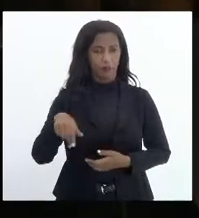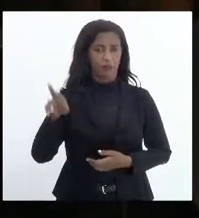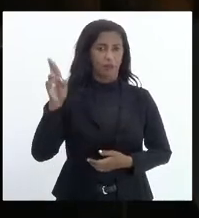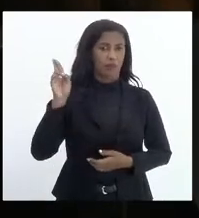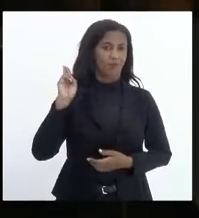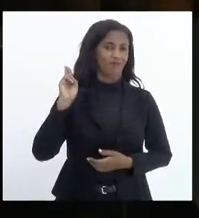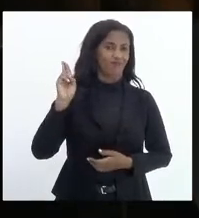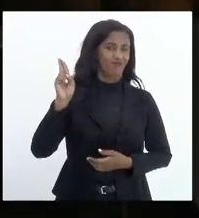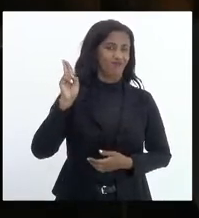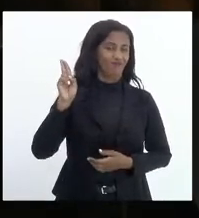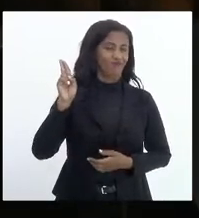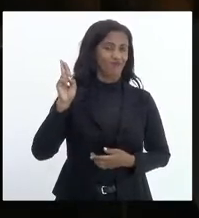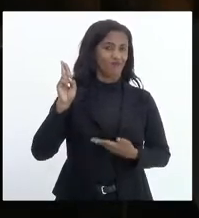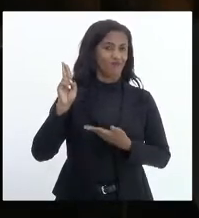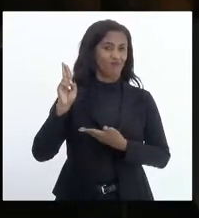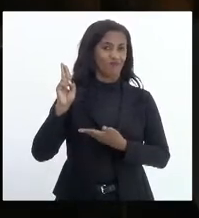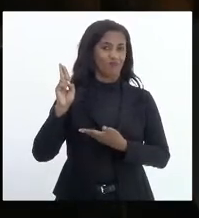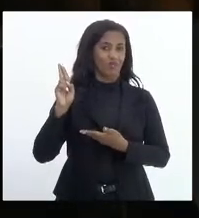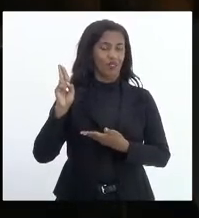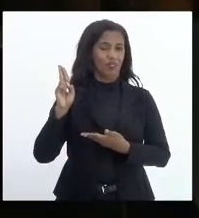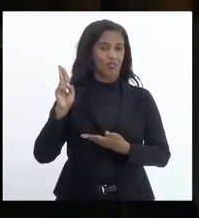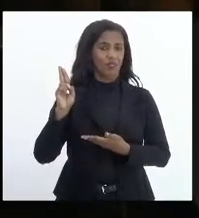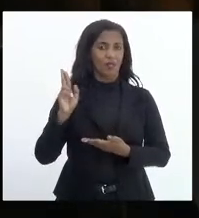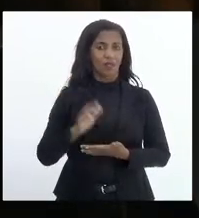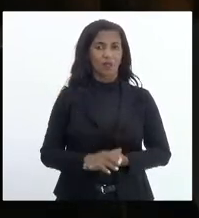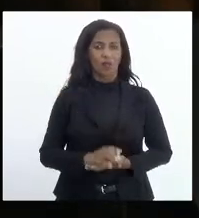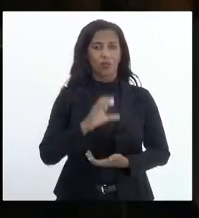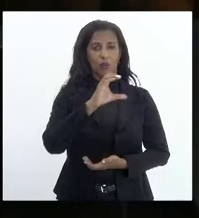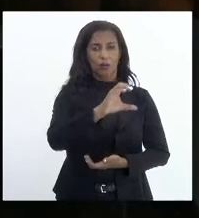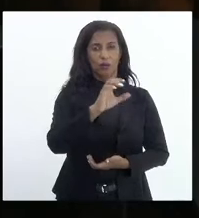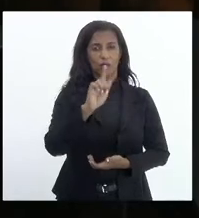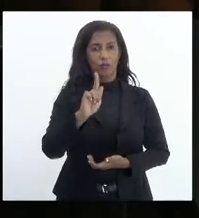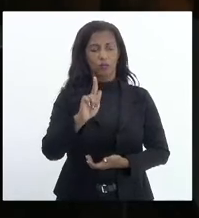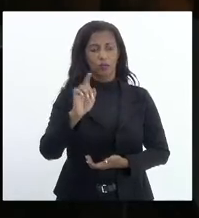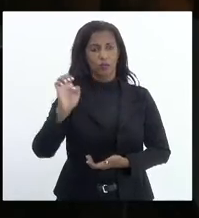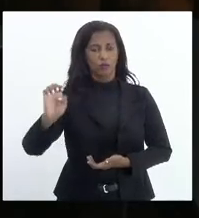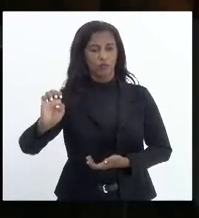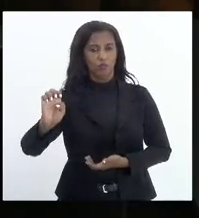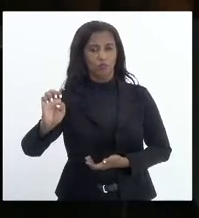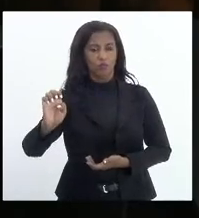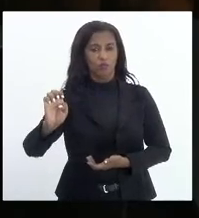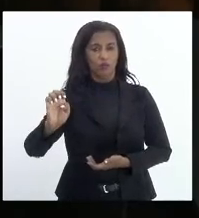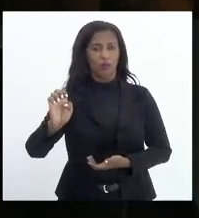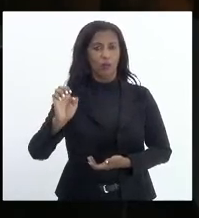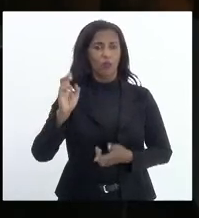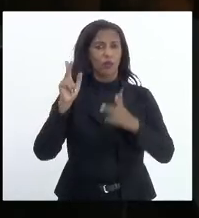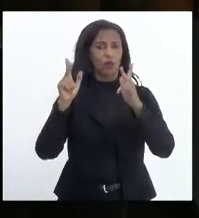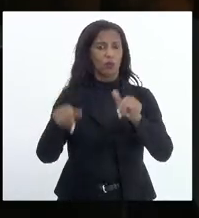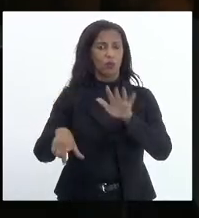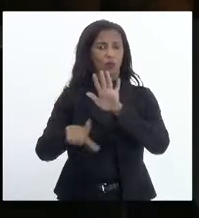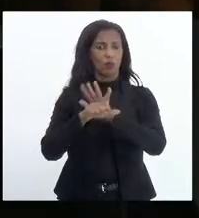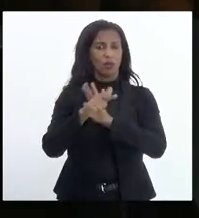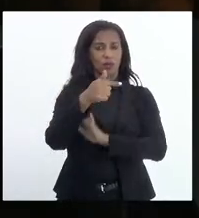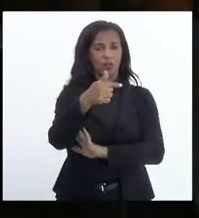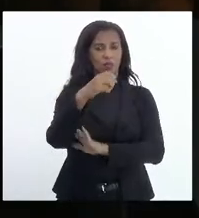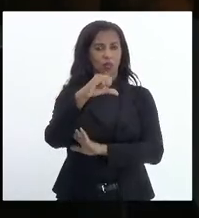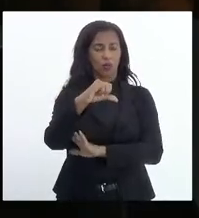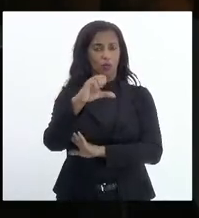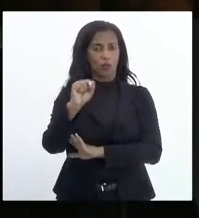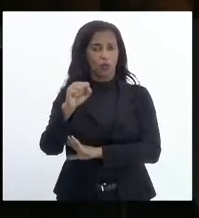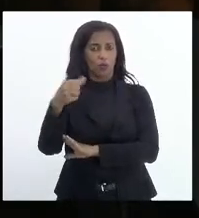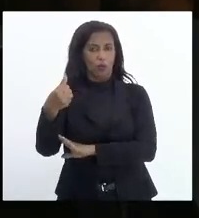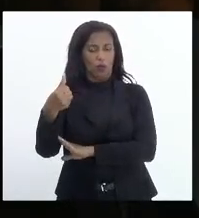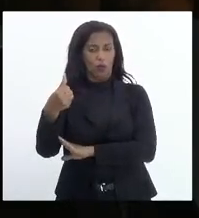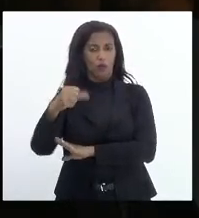responsabilidade da Controladoria Geral do Estado do Rio conforme lei 7989 de